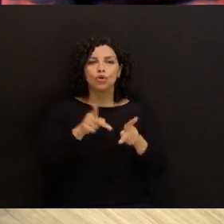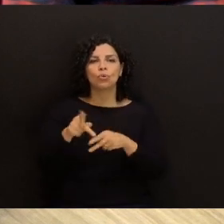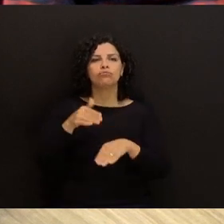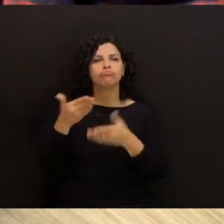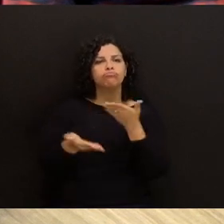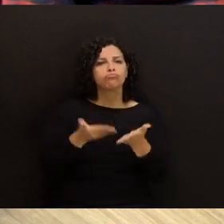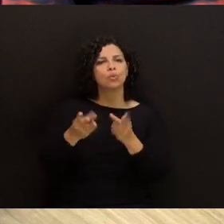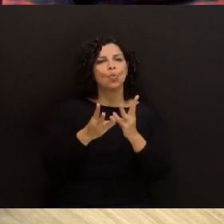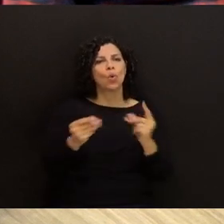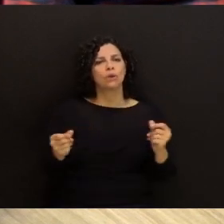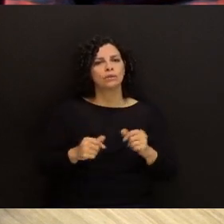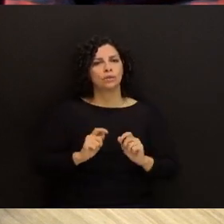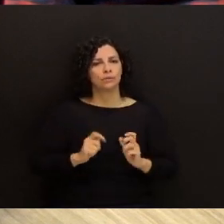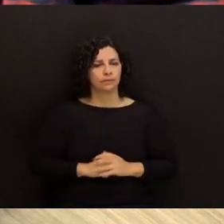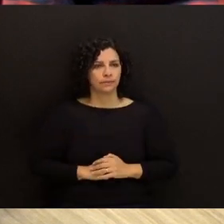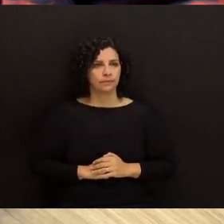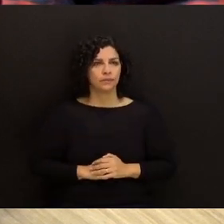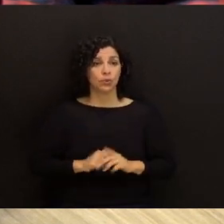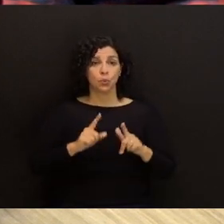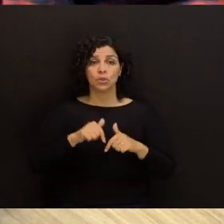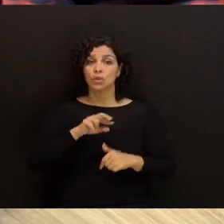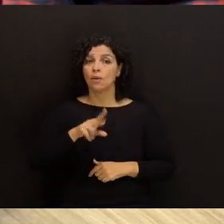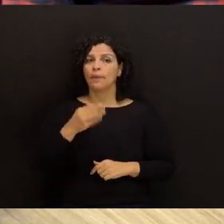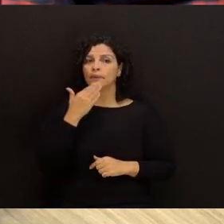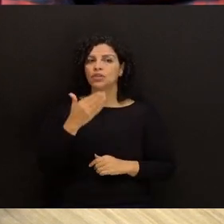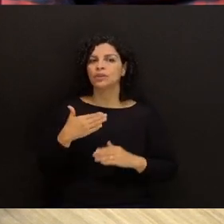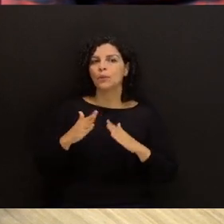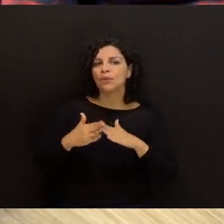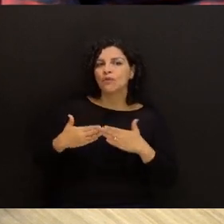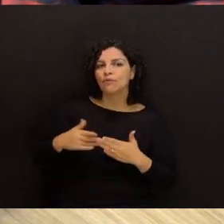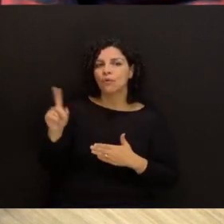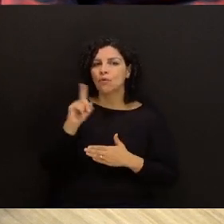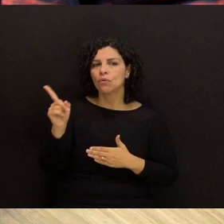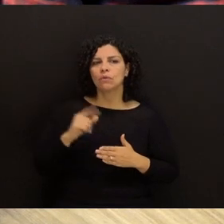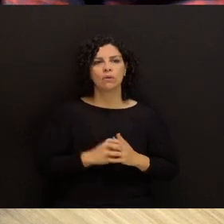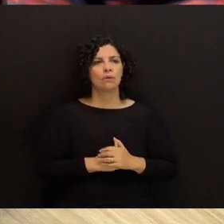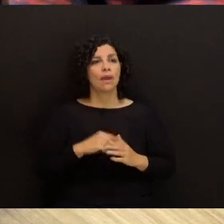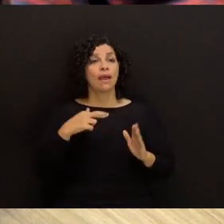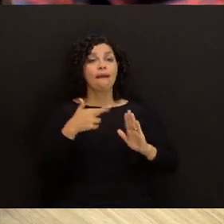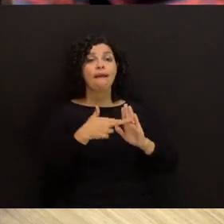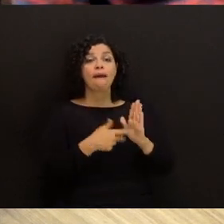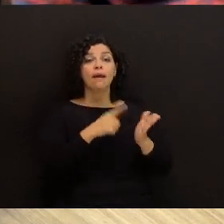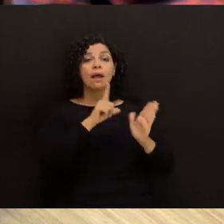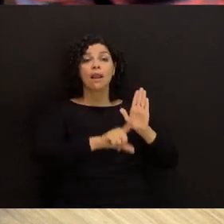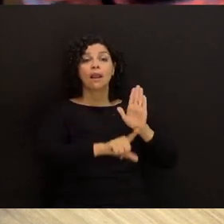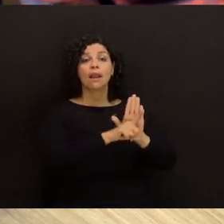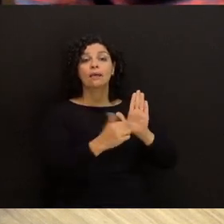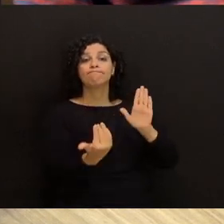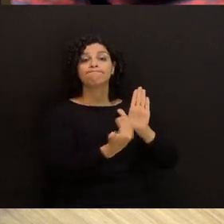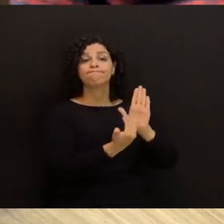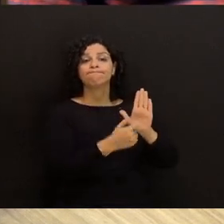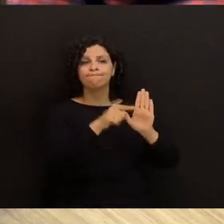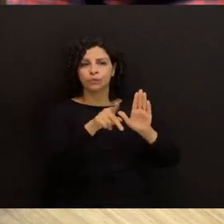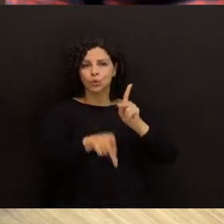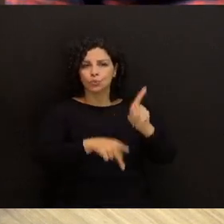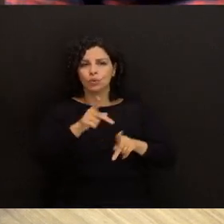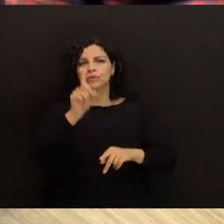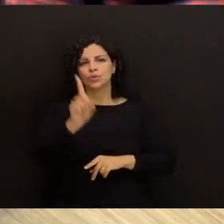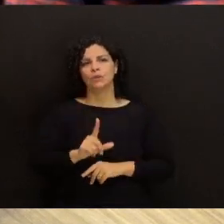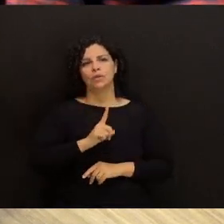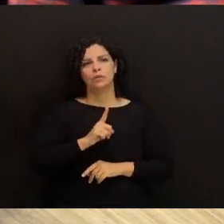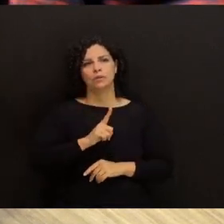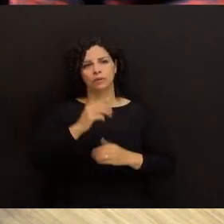tratado com dignidade e isso não é pedir favor não é pedir favorecimento é exigir o que a população tem de direito